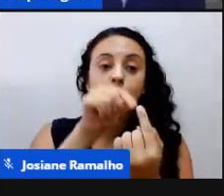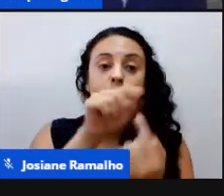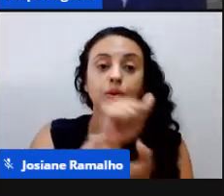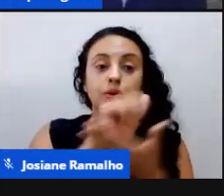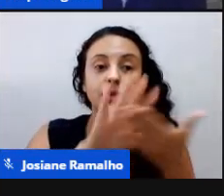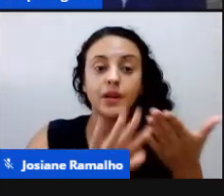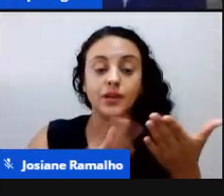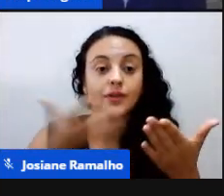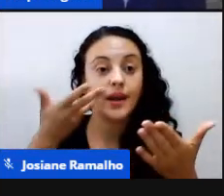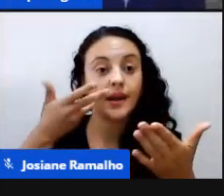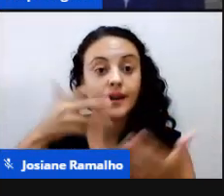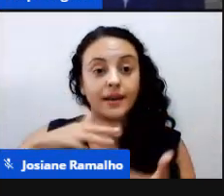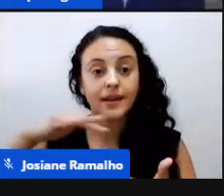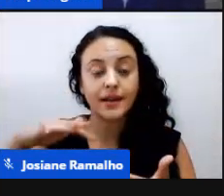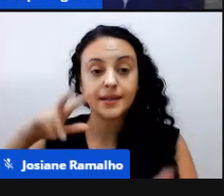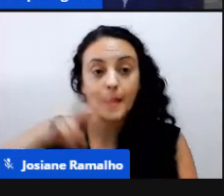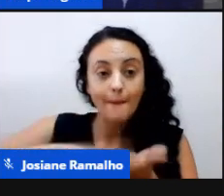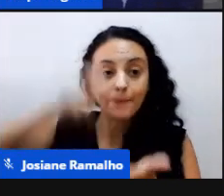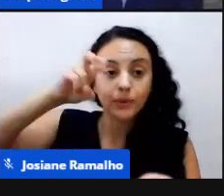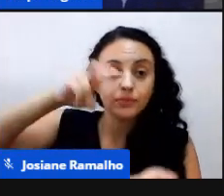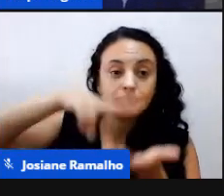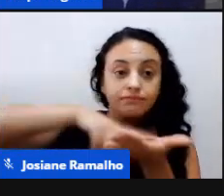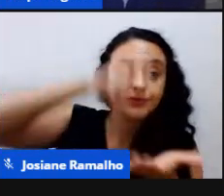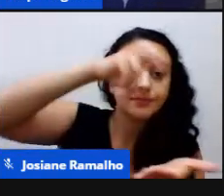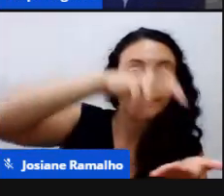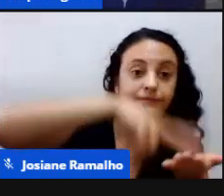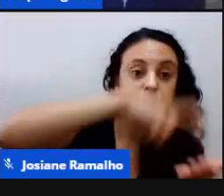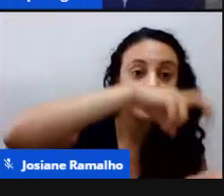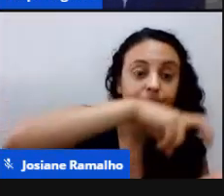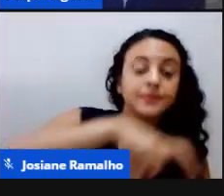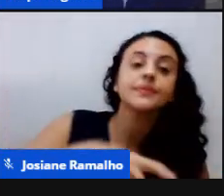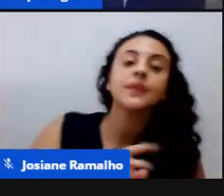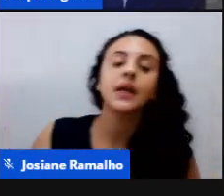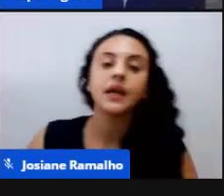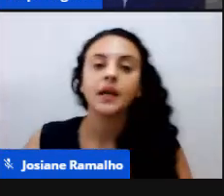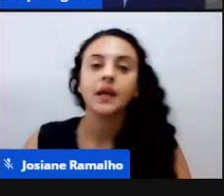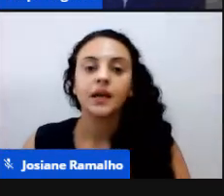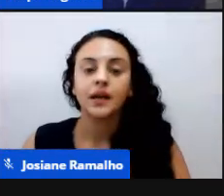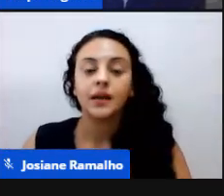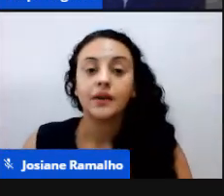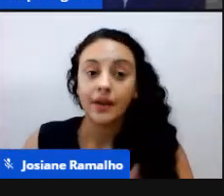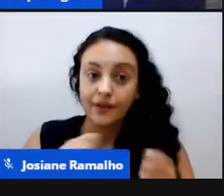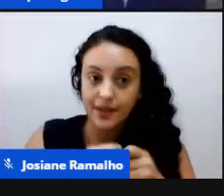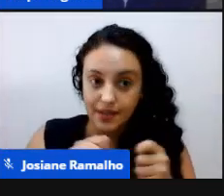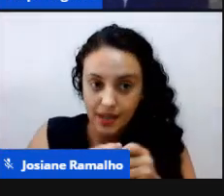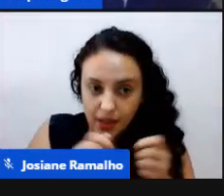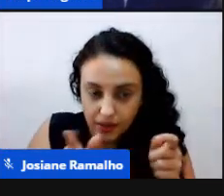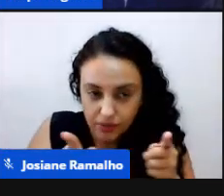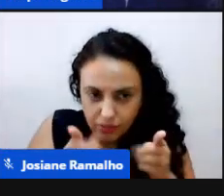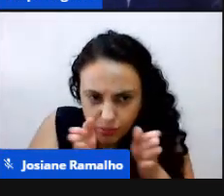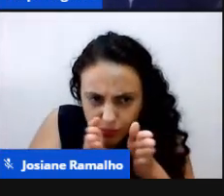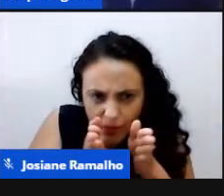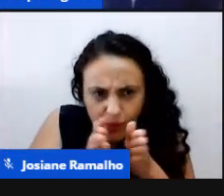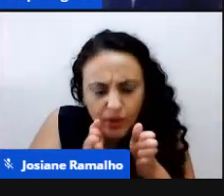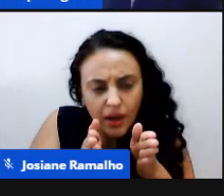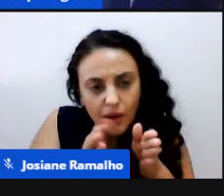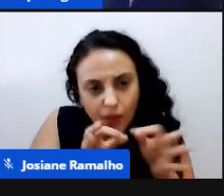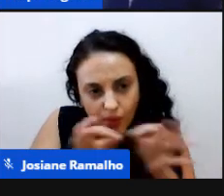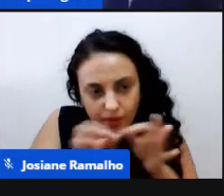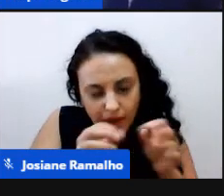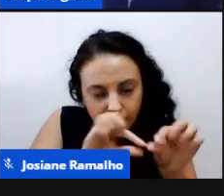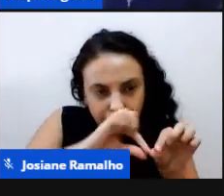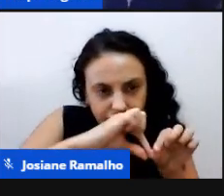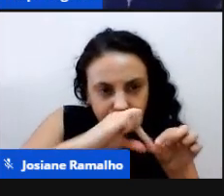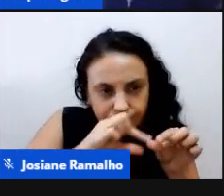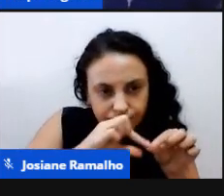criança saltar, beleza? O que vai fazer? Vai colocar uma distância pequena e assim por diante,